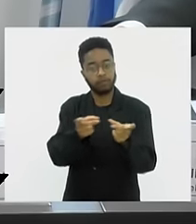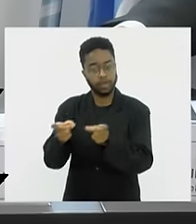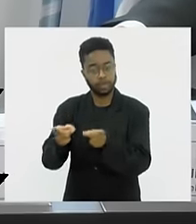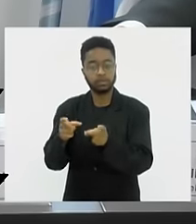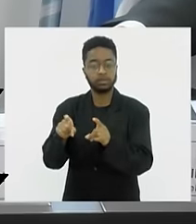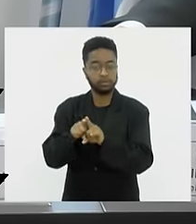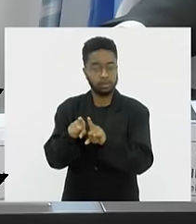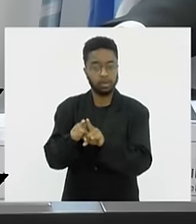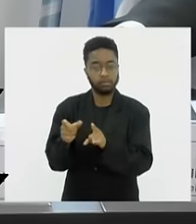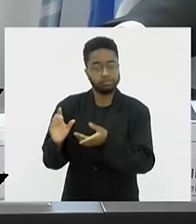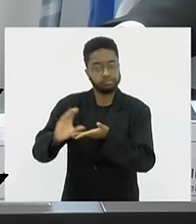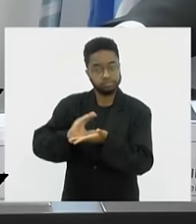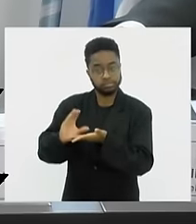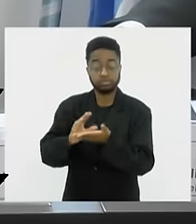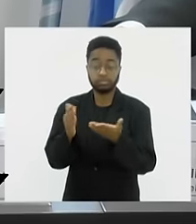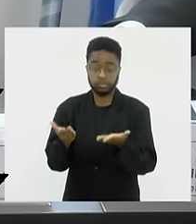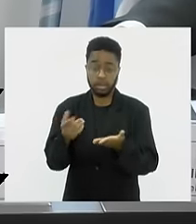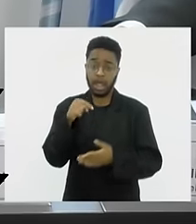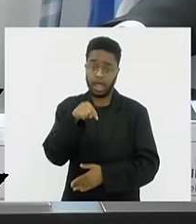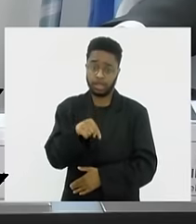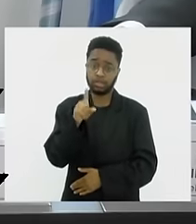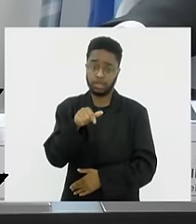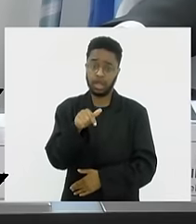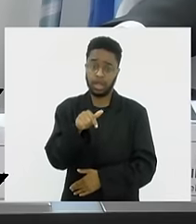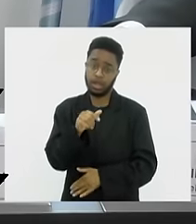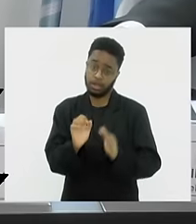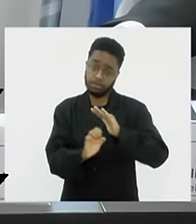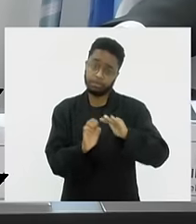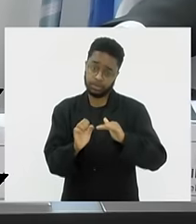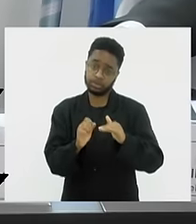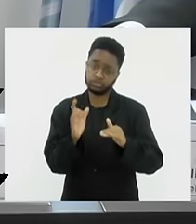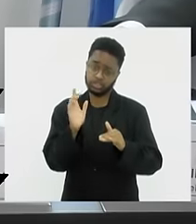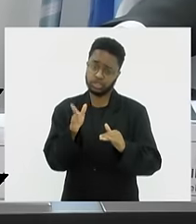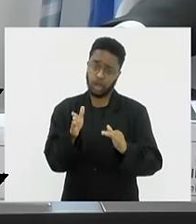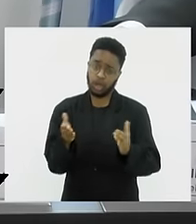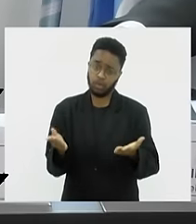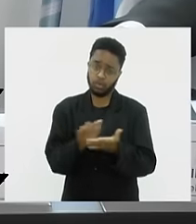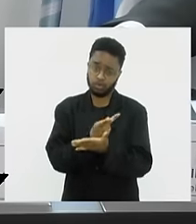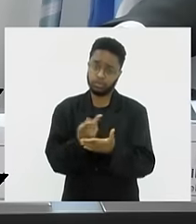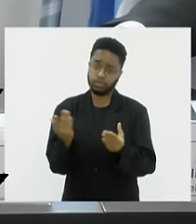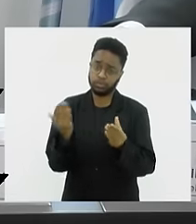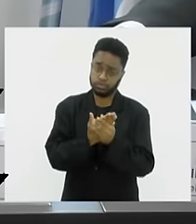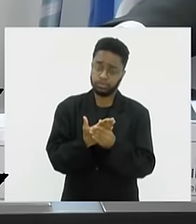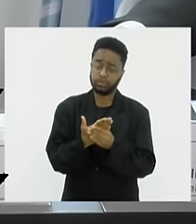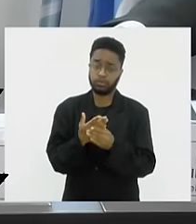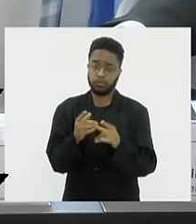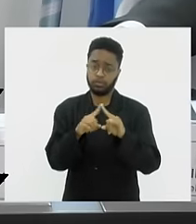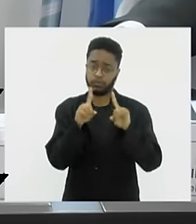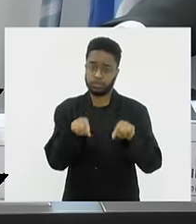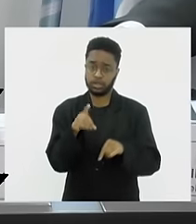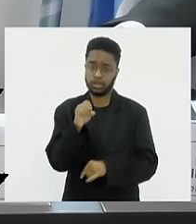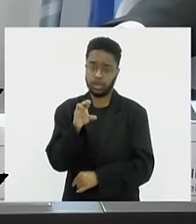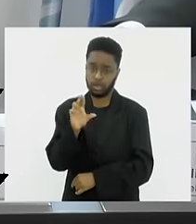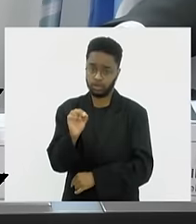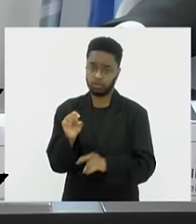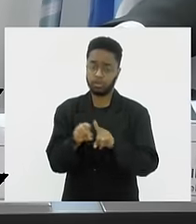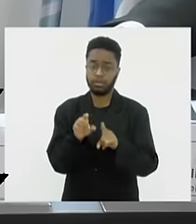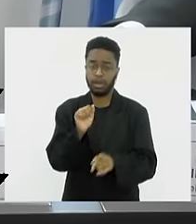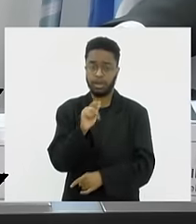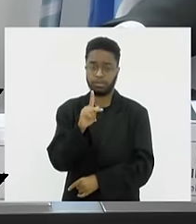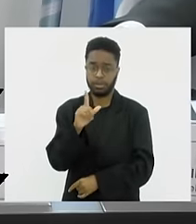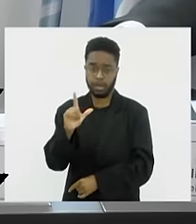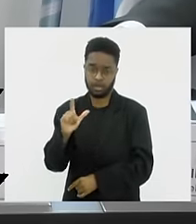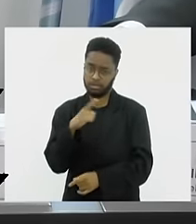isso aqui eu afirmo sem medo de errar e sem medo de tomar processo. Aliás, a gente já tomou muito processo de servidor do Detro, tomamos processo da pele, de